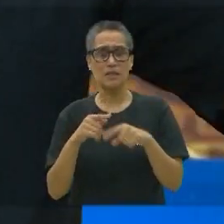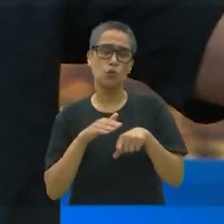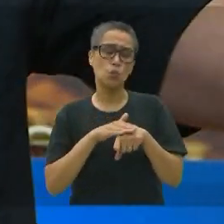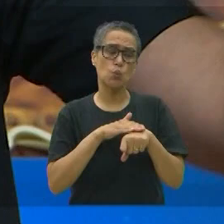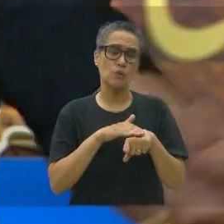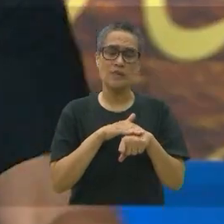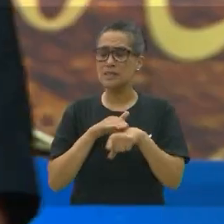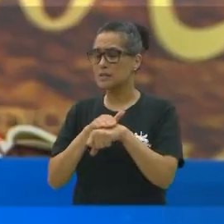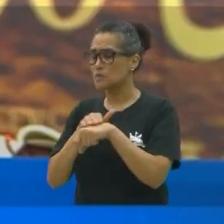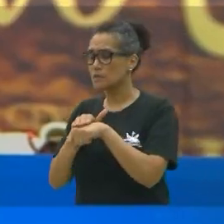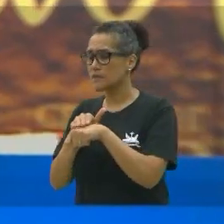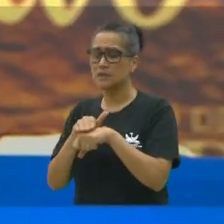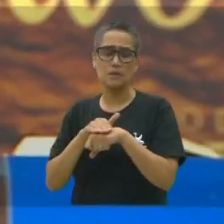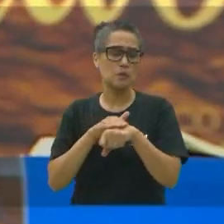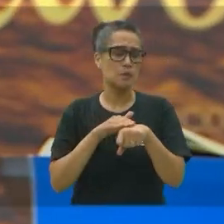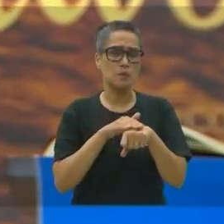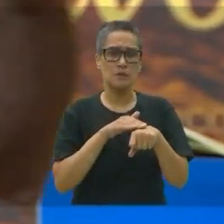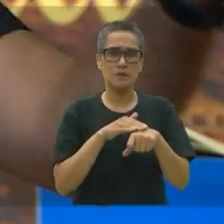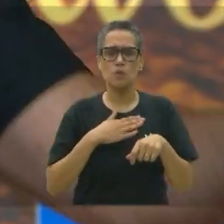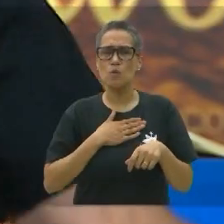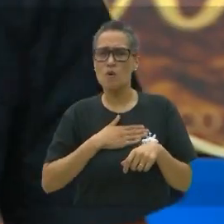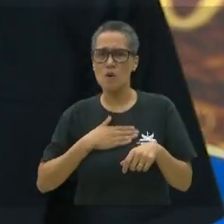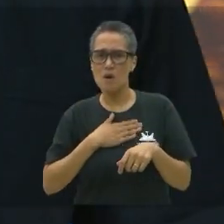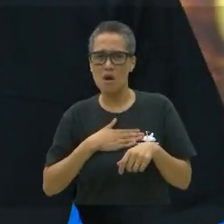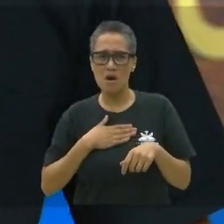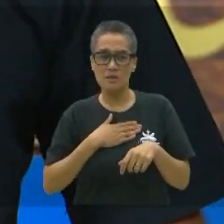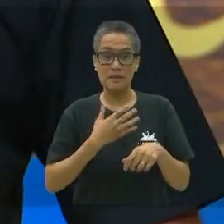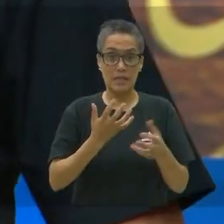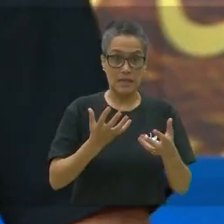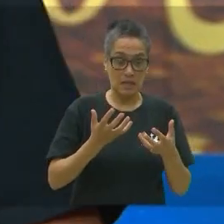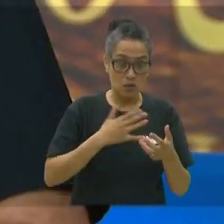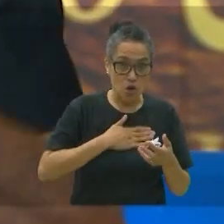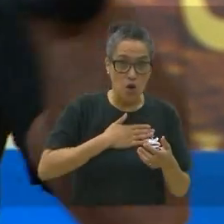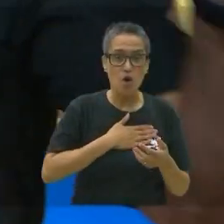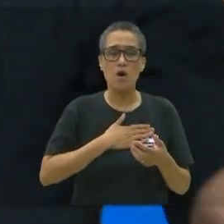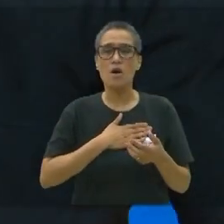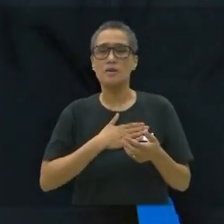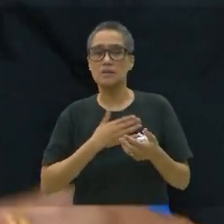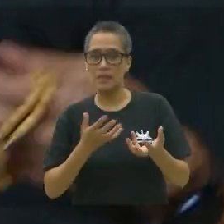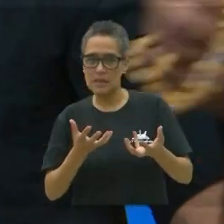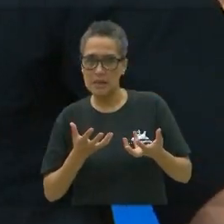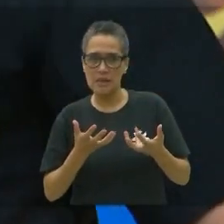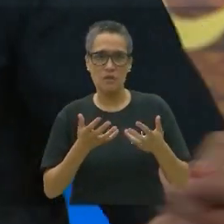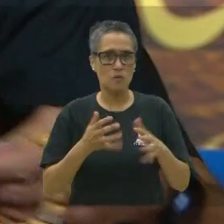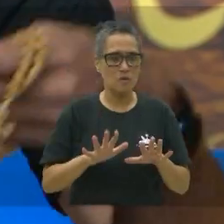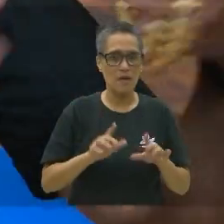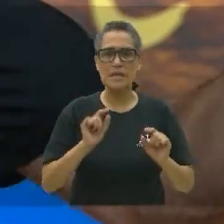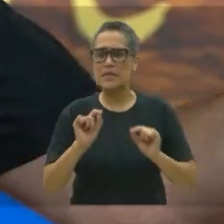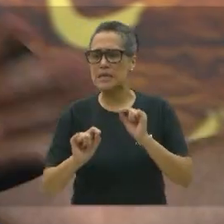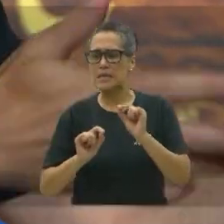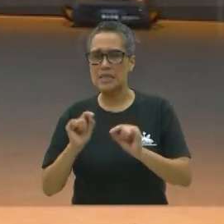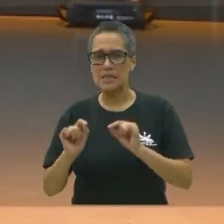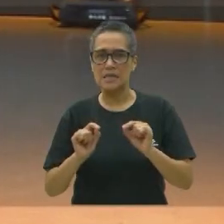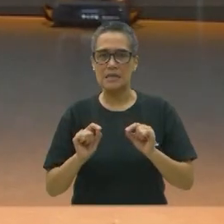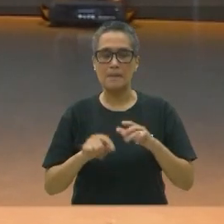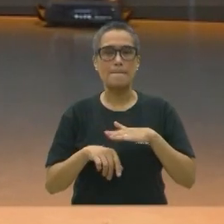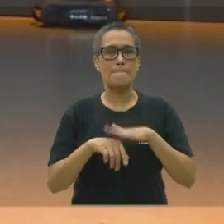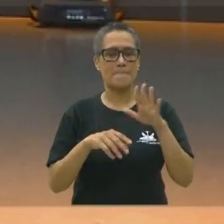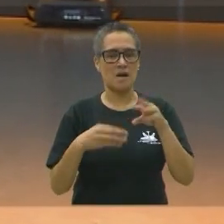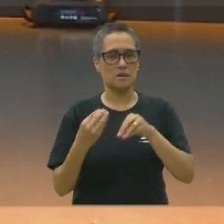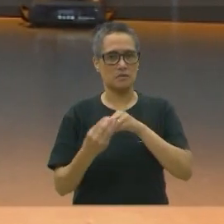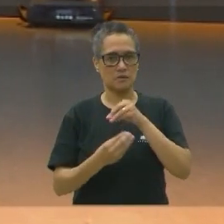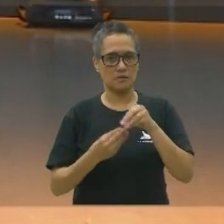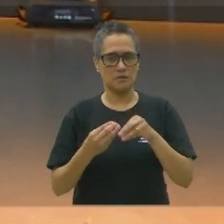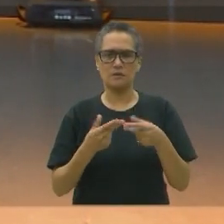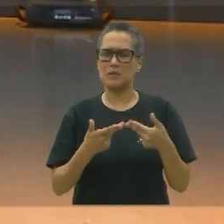conversinha de cá, uma conversinha de lá, quem gosta, quem não gosta, quem quer, quem não quer, quem é mais envolvido com as